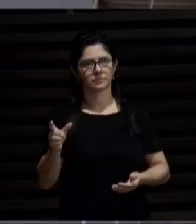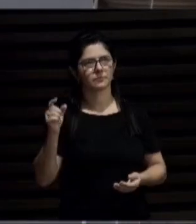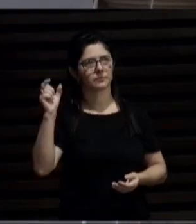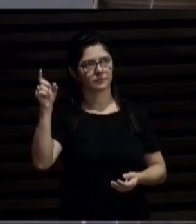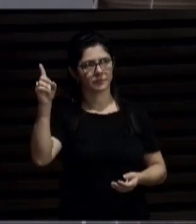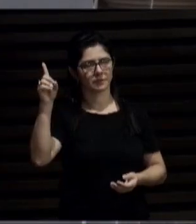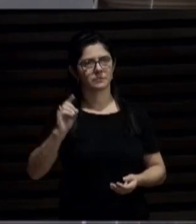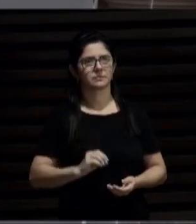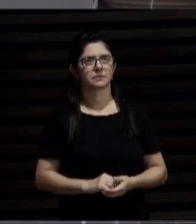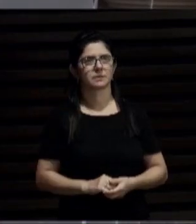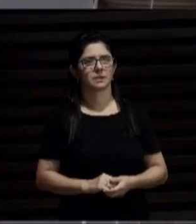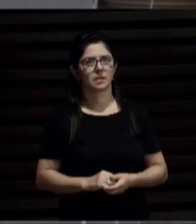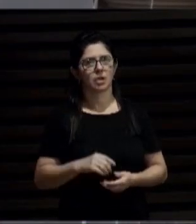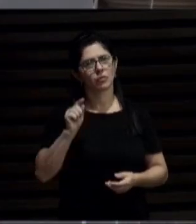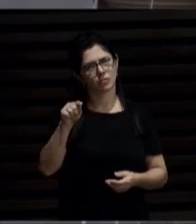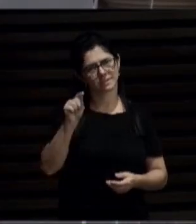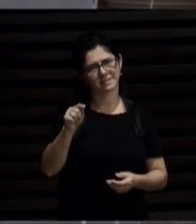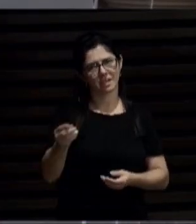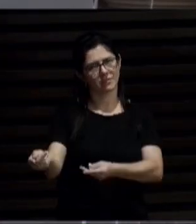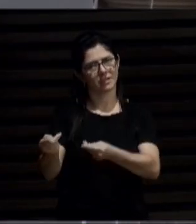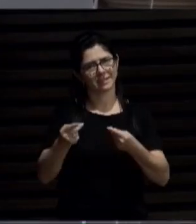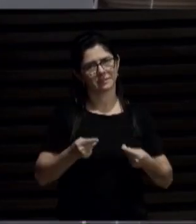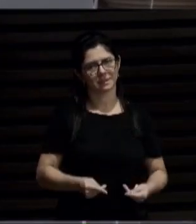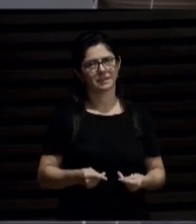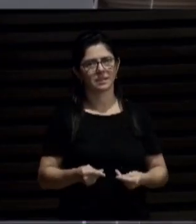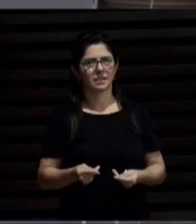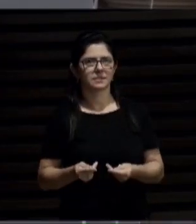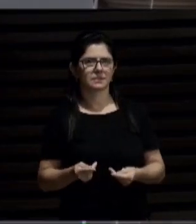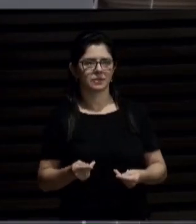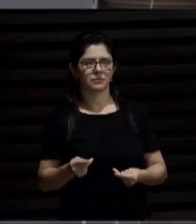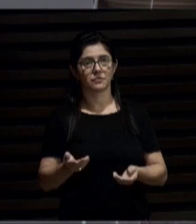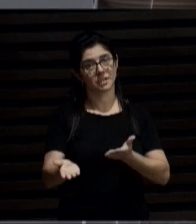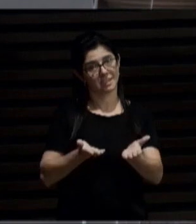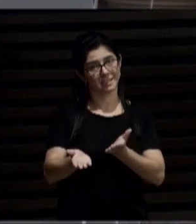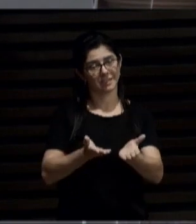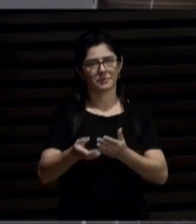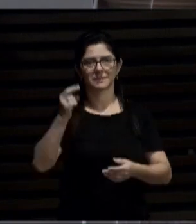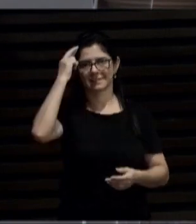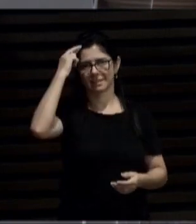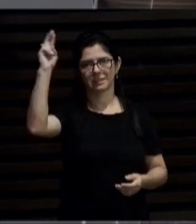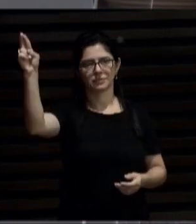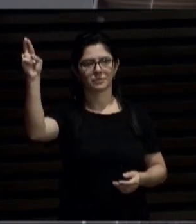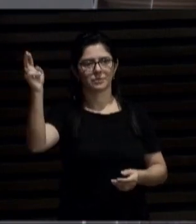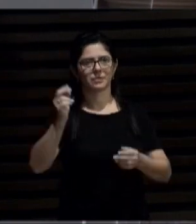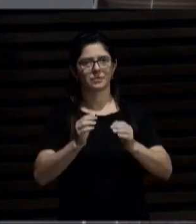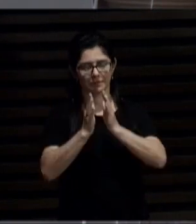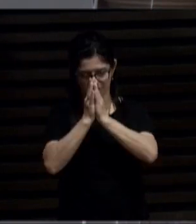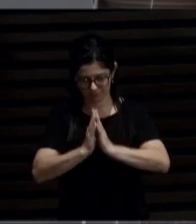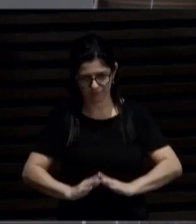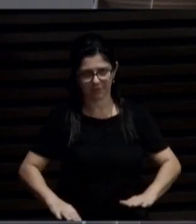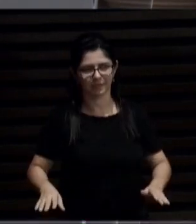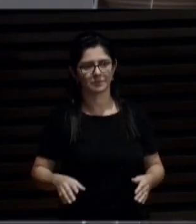veio aqui hoje para servir ao Senhor, adorá-lo e para ser alimentado da palavra de